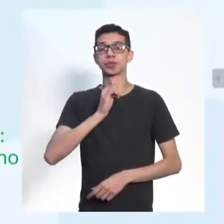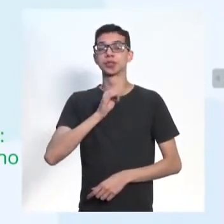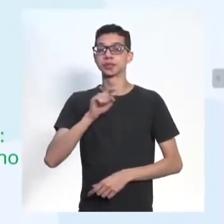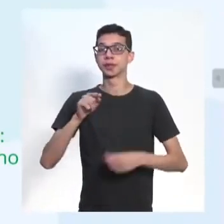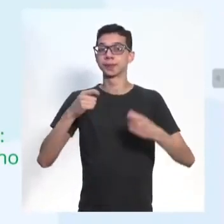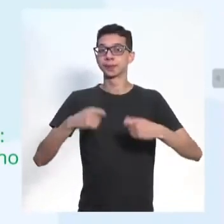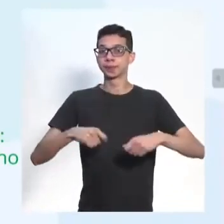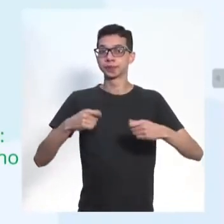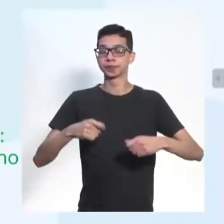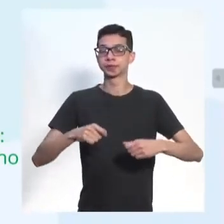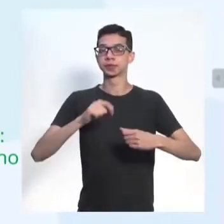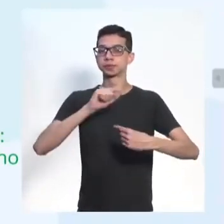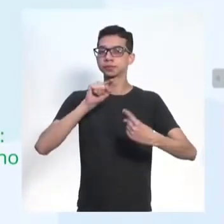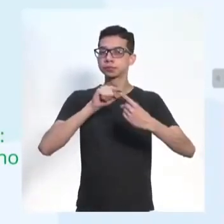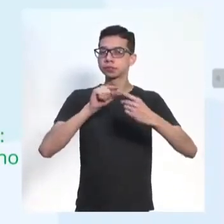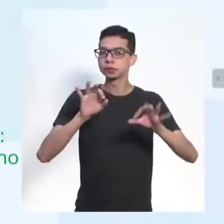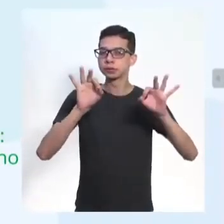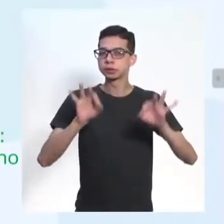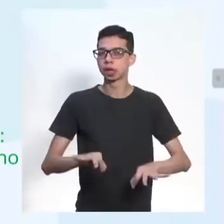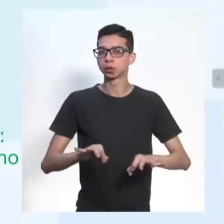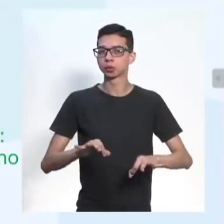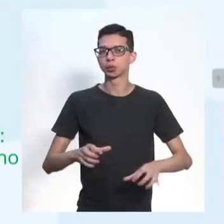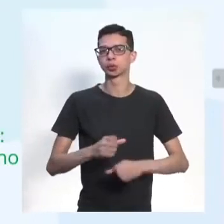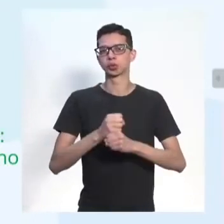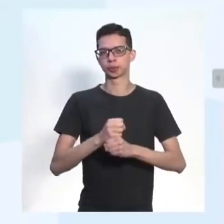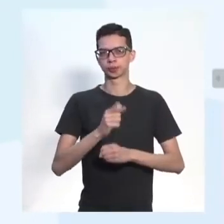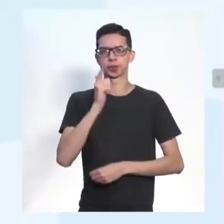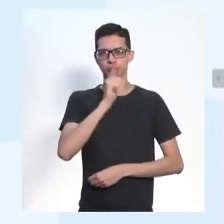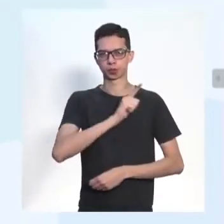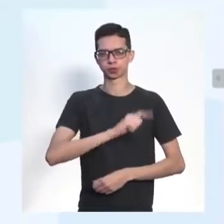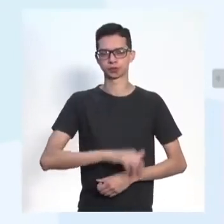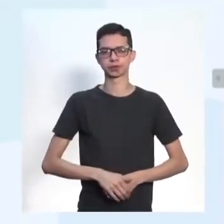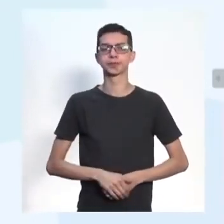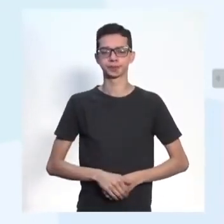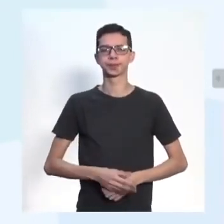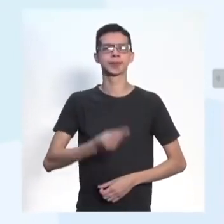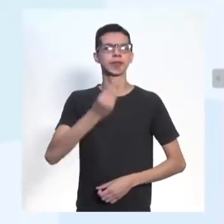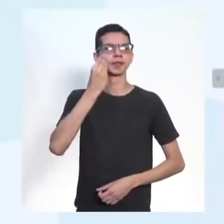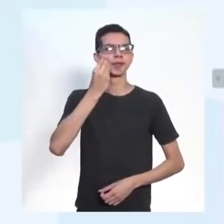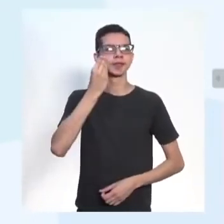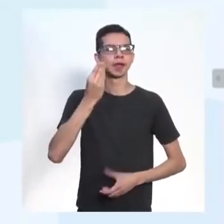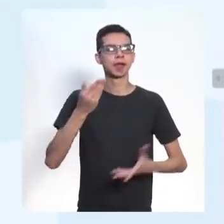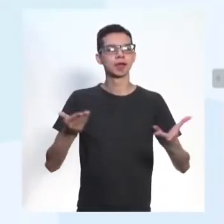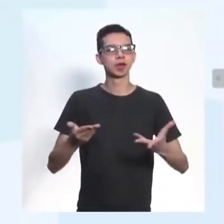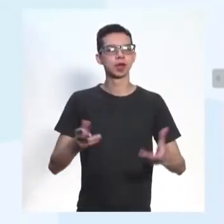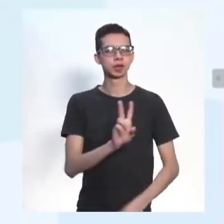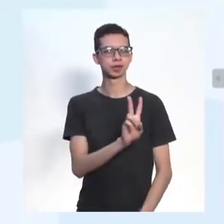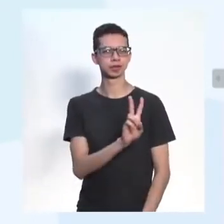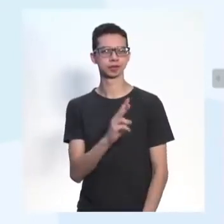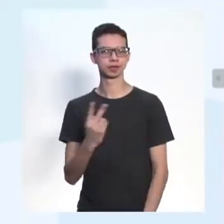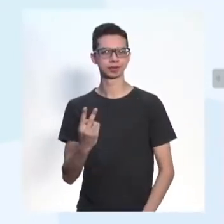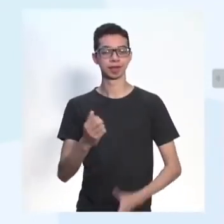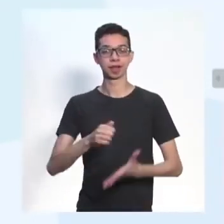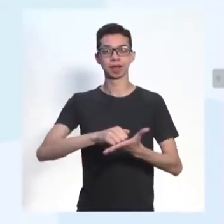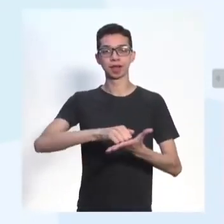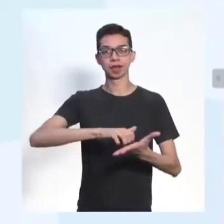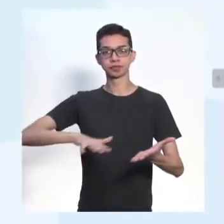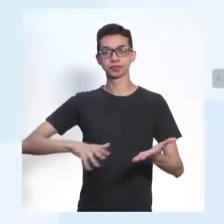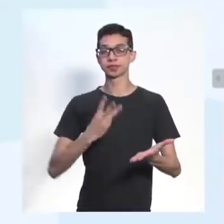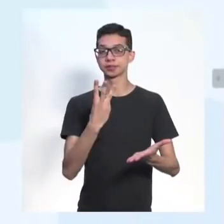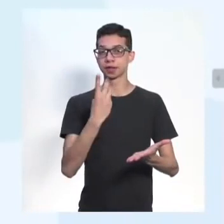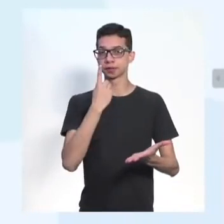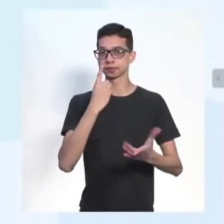resultado correto, né? Isso mesmo. Então vamos tentar uma próxima atividade. Nessa atividade 3 que vai aparecer aí para vocês na